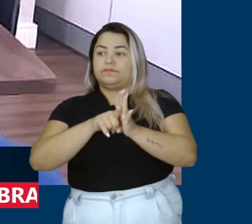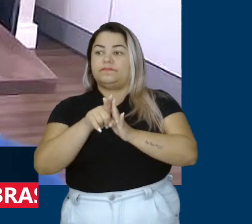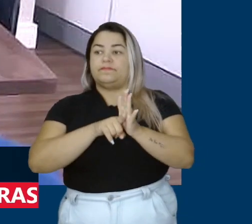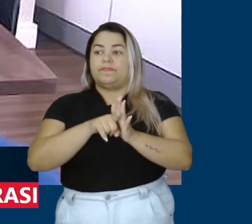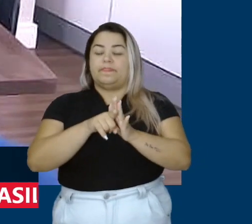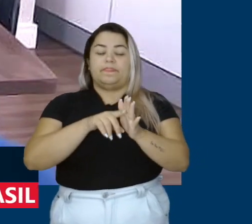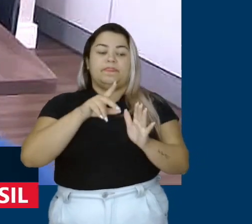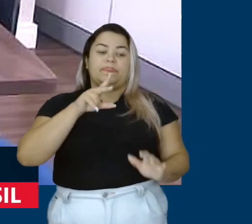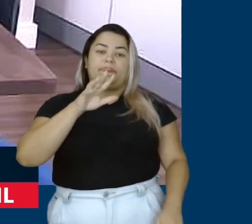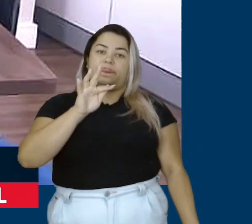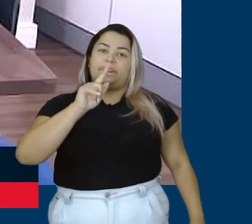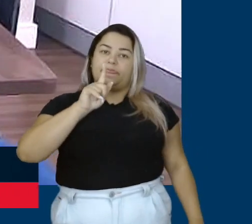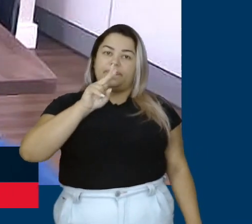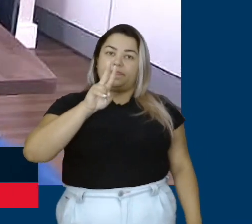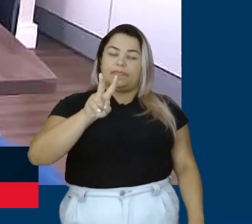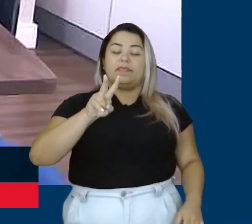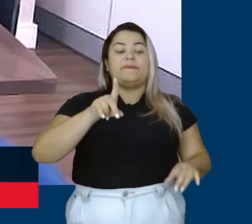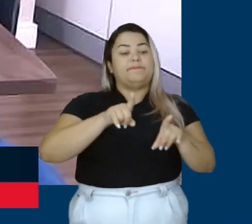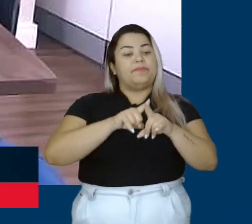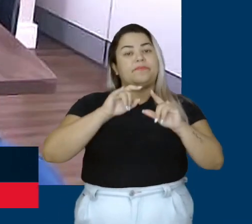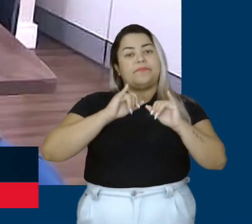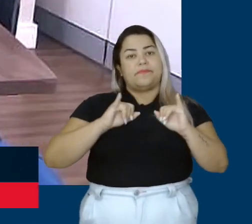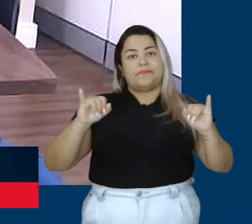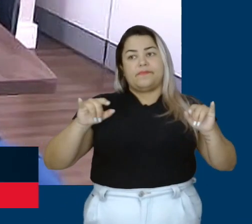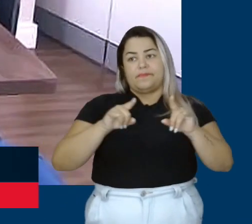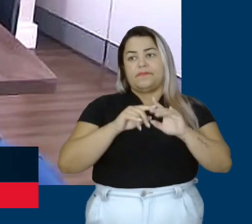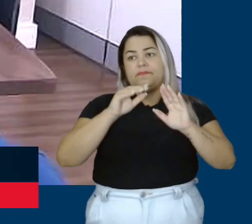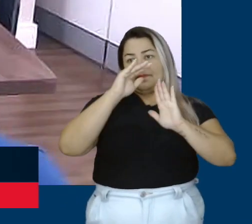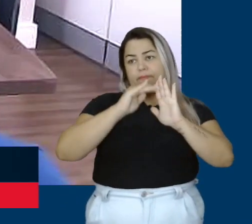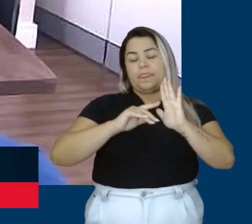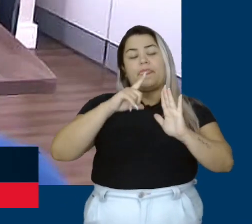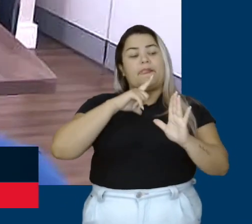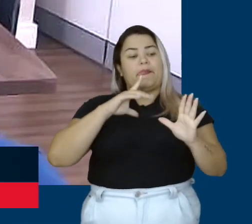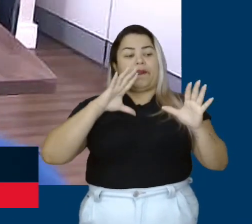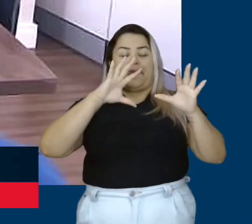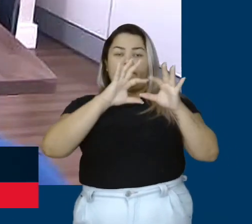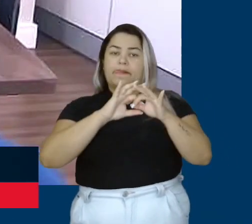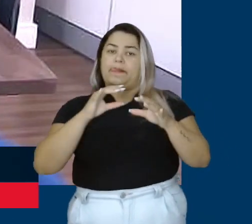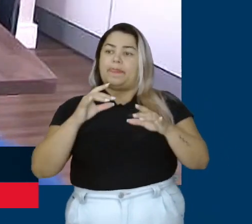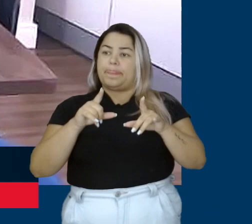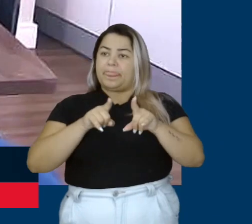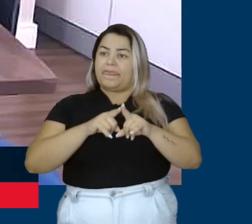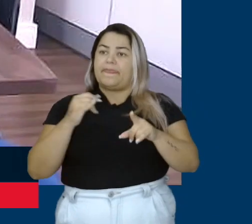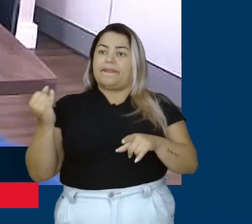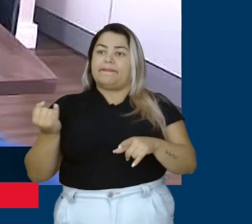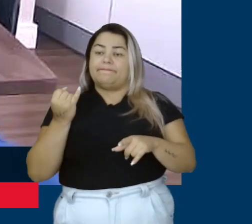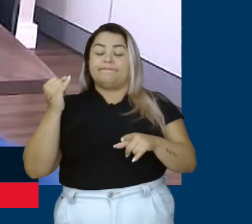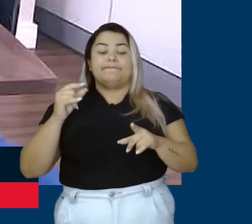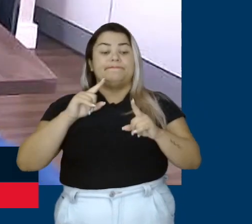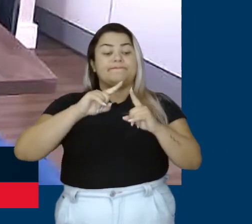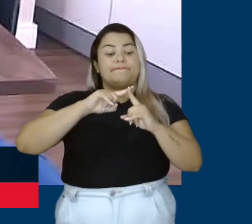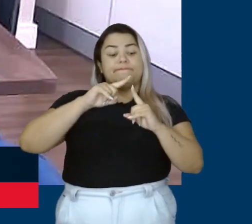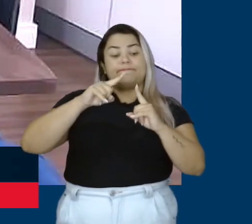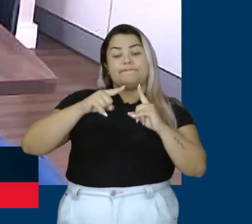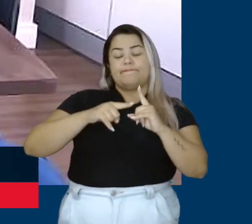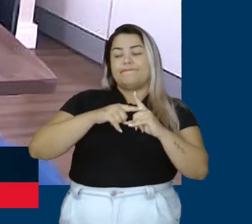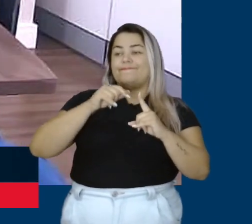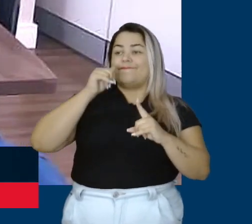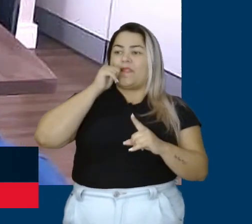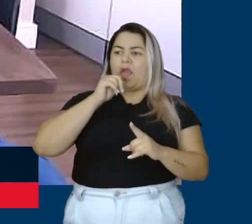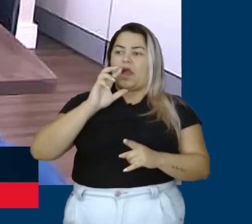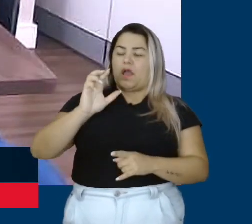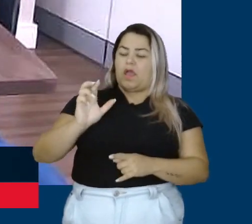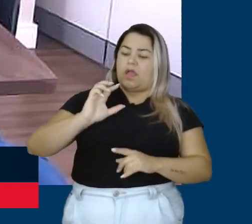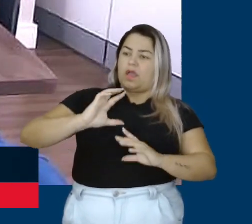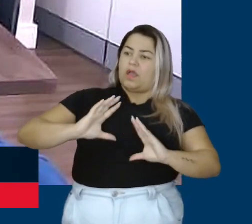da FGV informando, inclusive, que o programa tem impacto na formação do feto, né? Então, as mulheres que